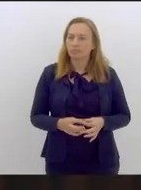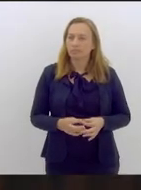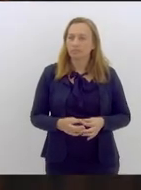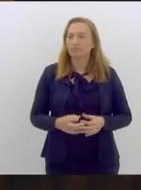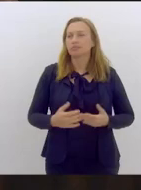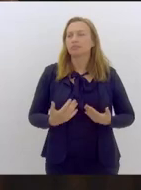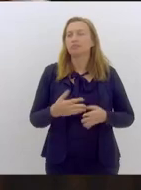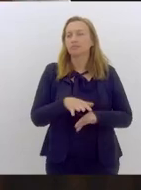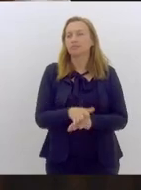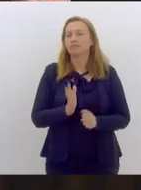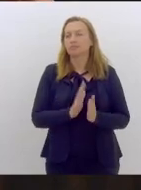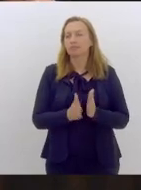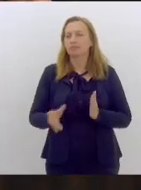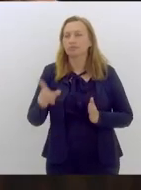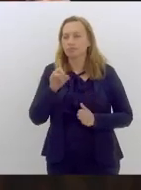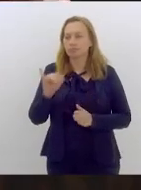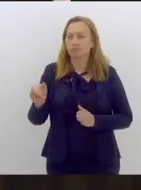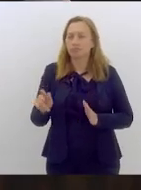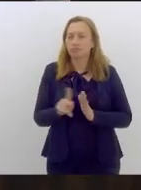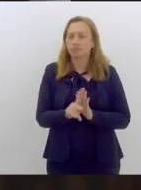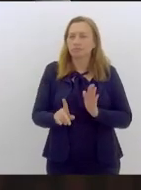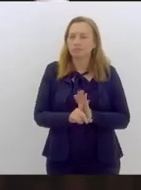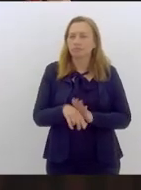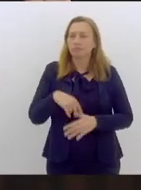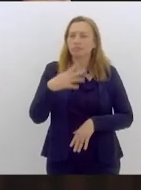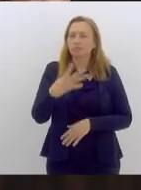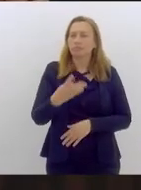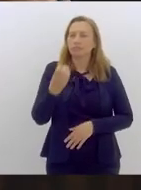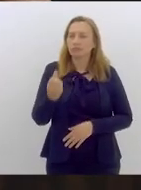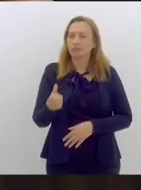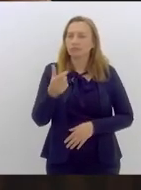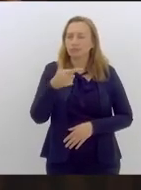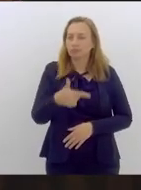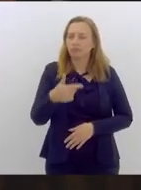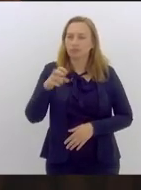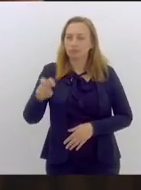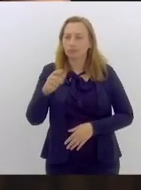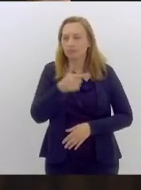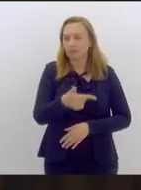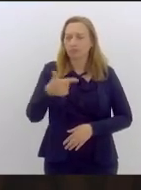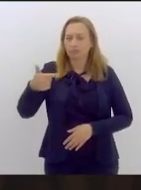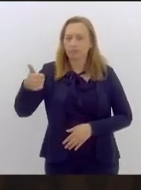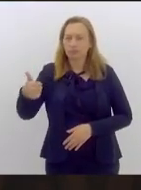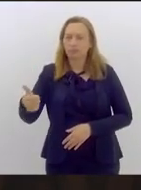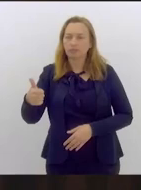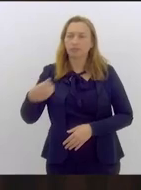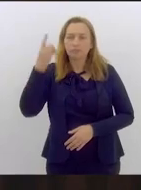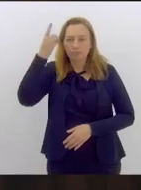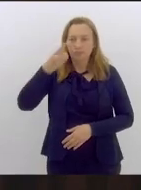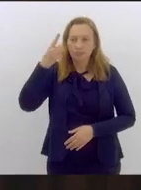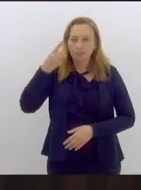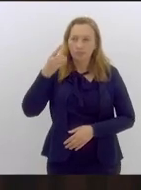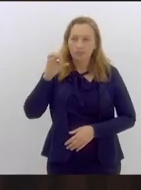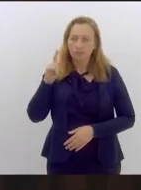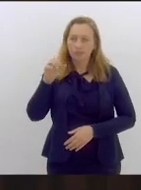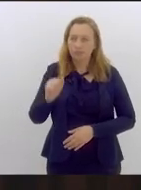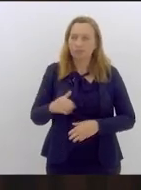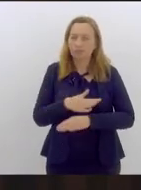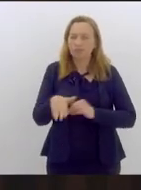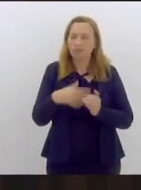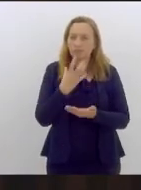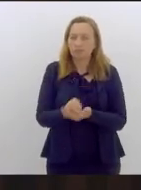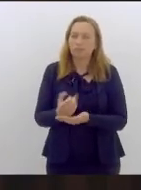Requer inclusão na ordem do dia, projeto de lei 4625 de 2021, deputado Márcio Canelo. Os senhores que